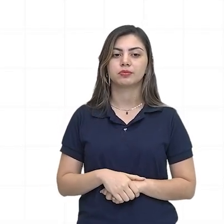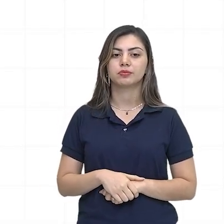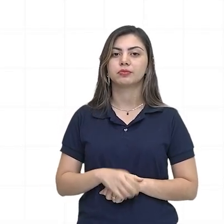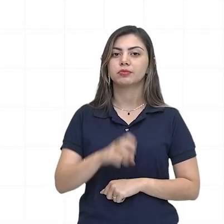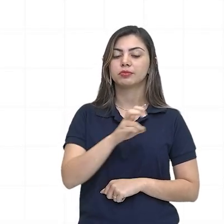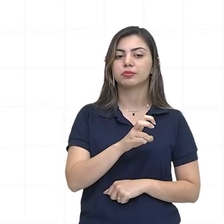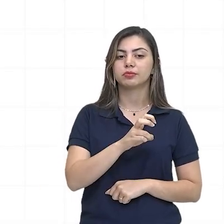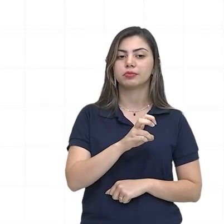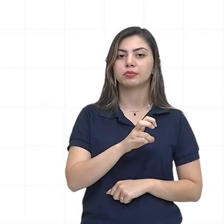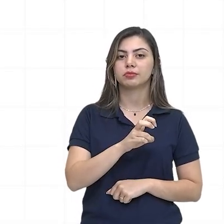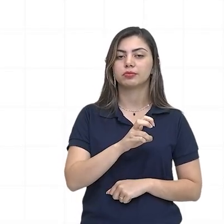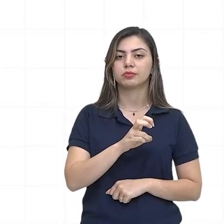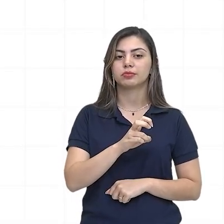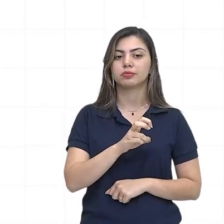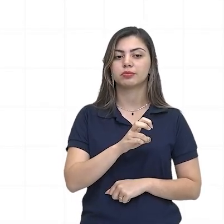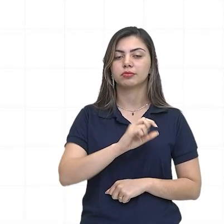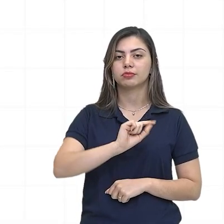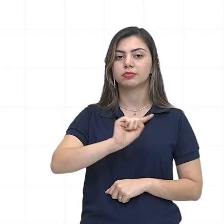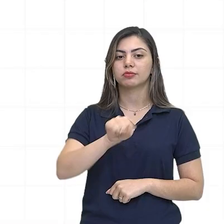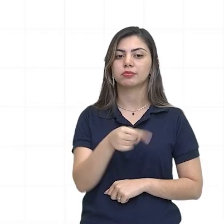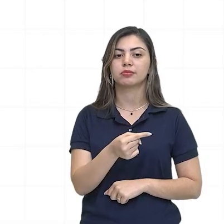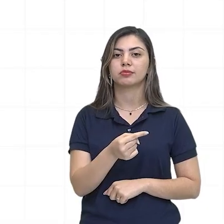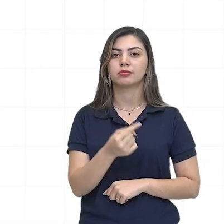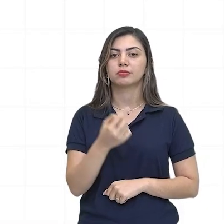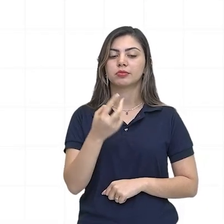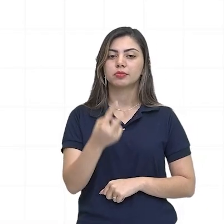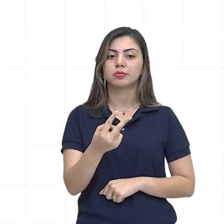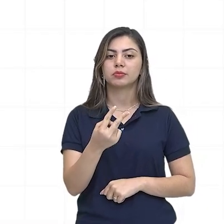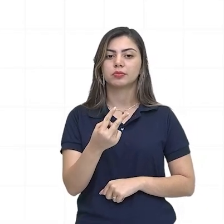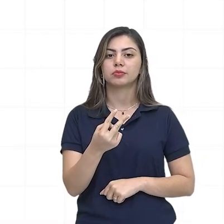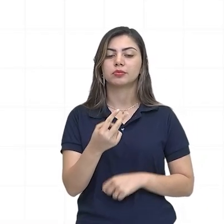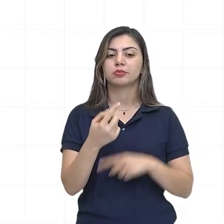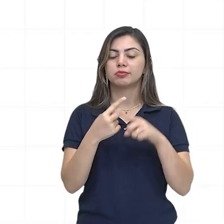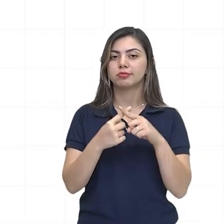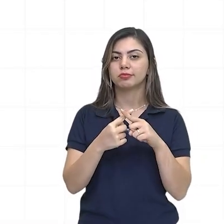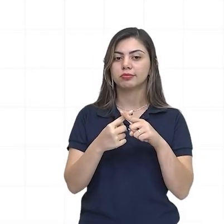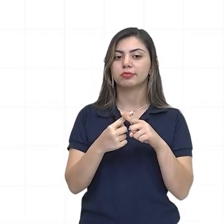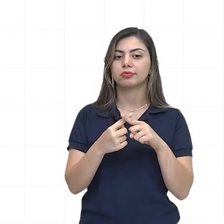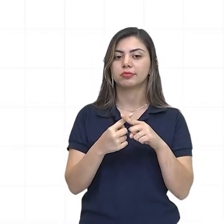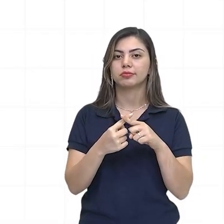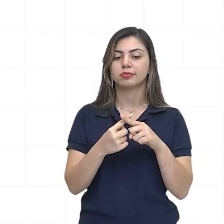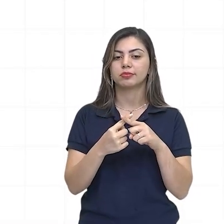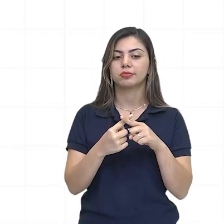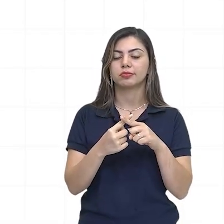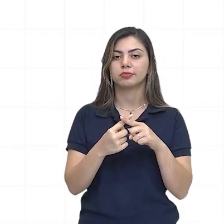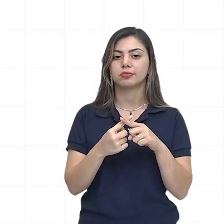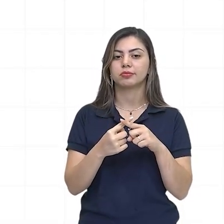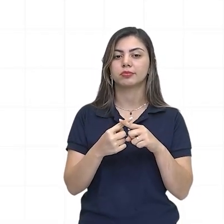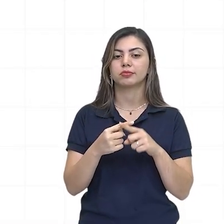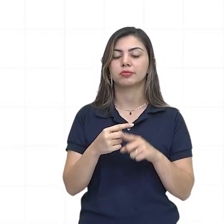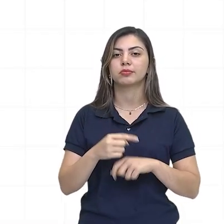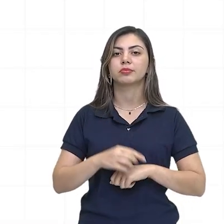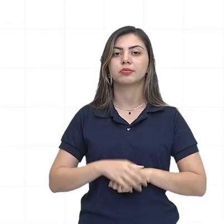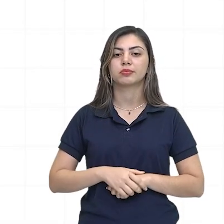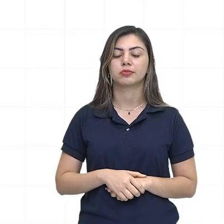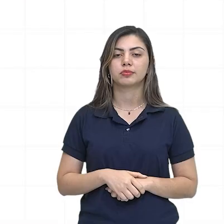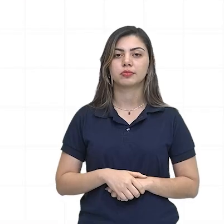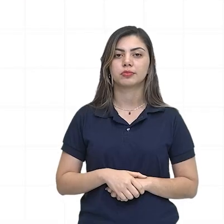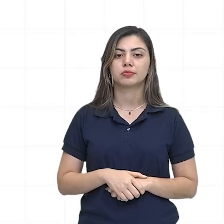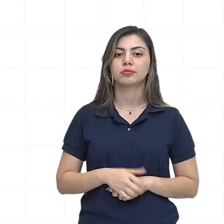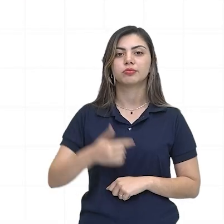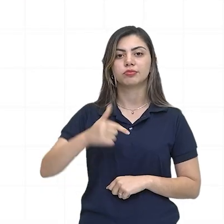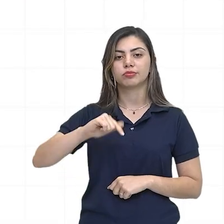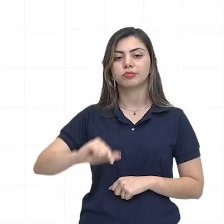digita o 5, a vírgula, o 2, o sinal de multiplicação,